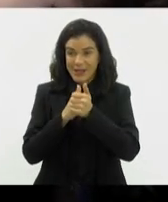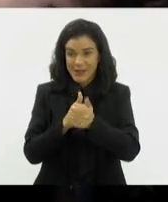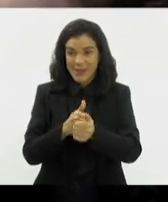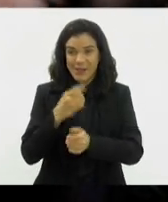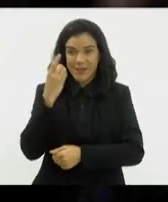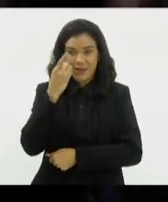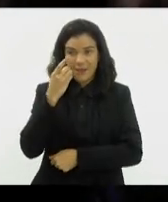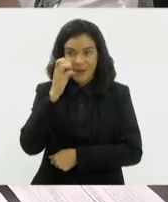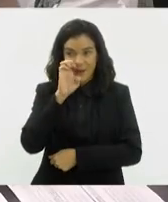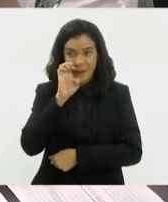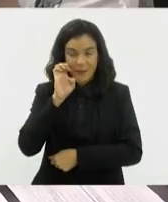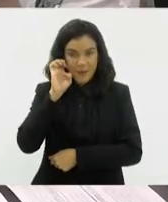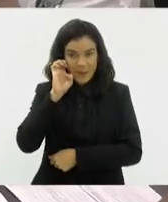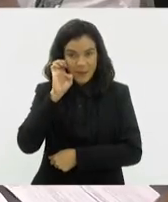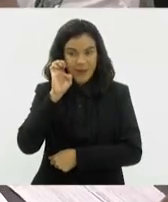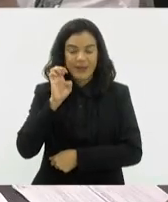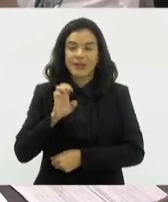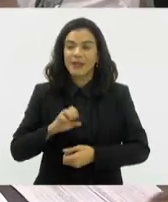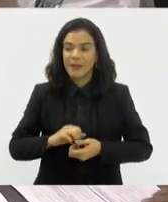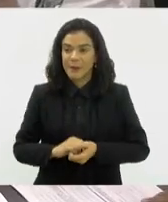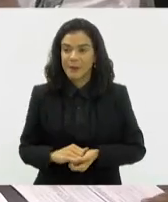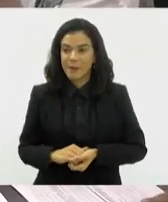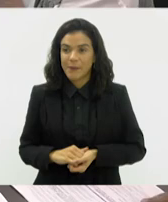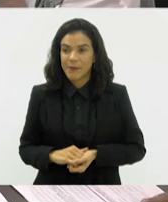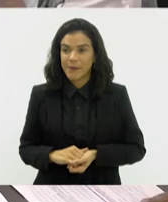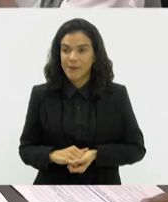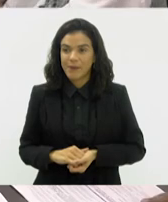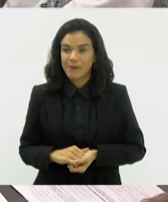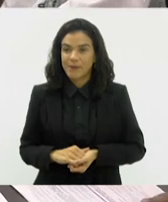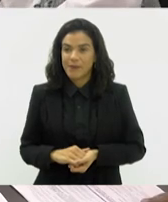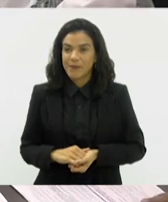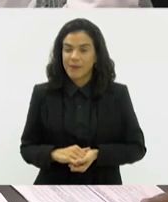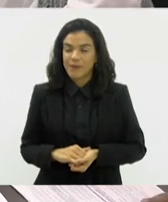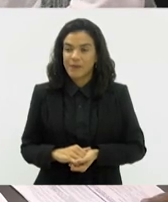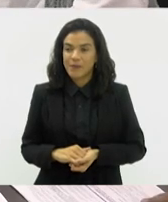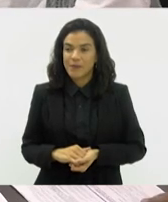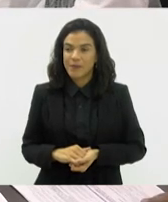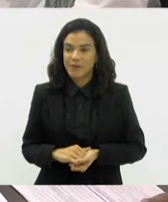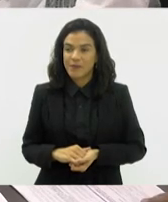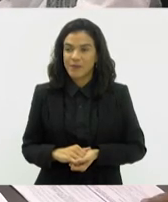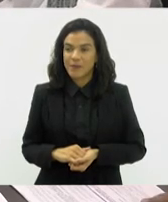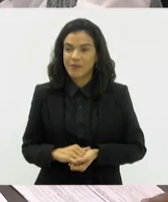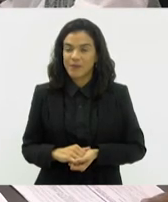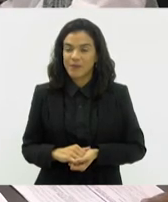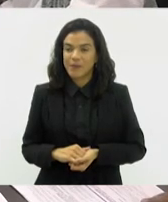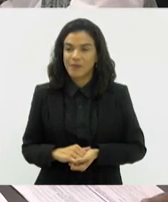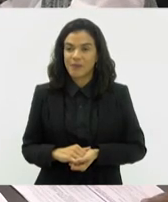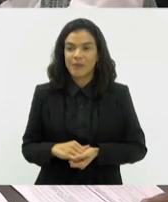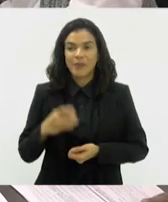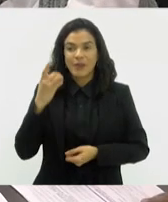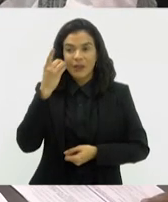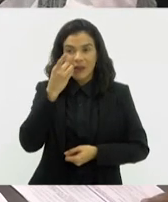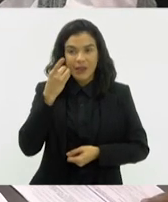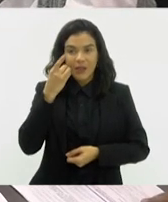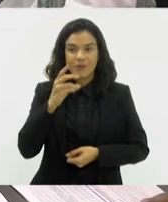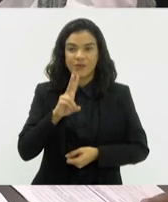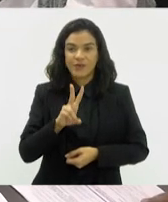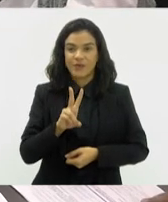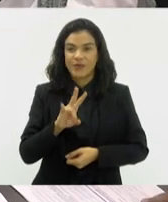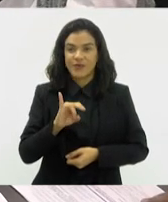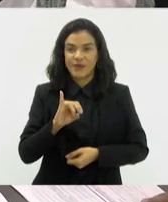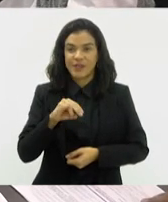Carlos Mink. Deputada Érica Takimoto, acompanho o deputado Carlos Mink. Deputado